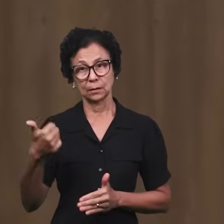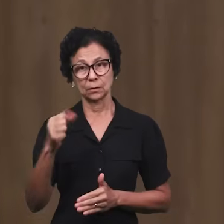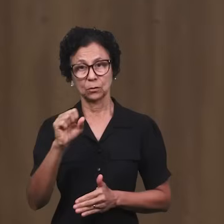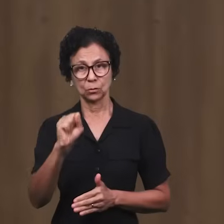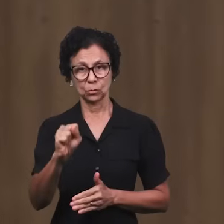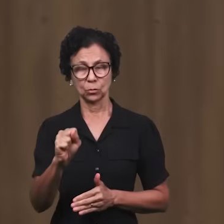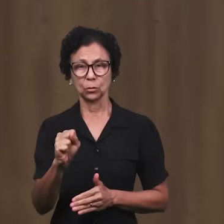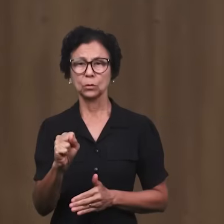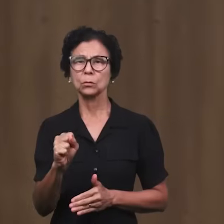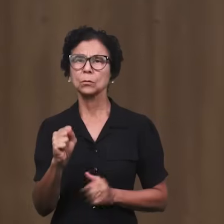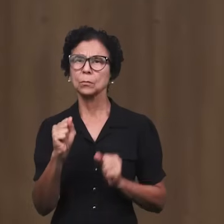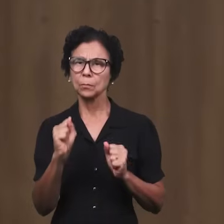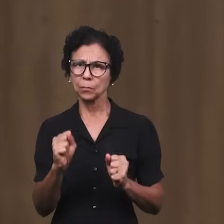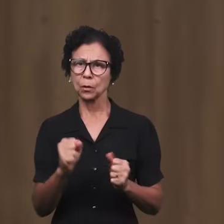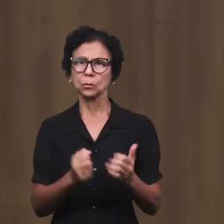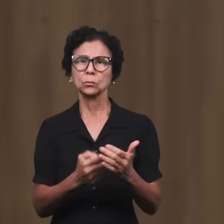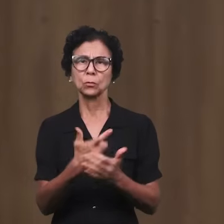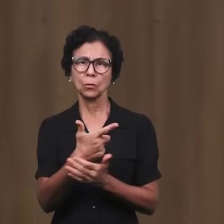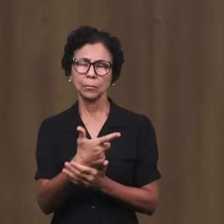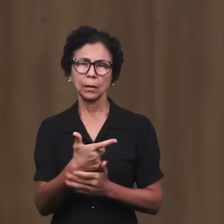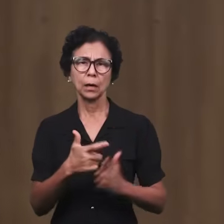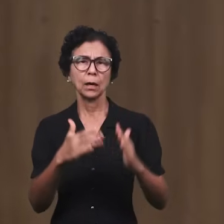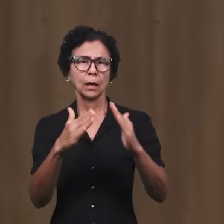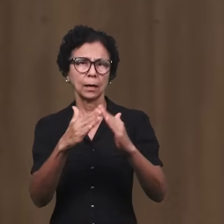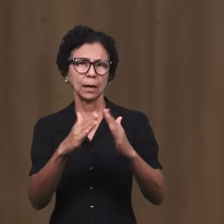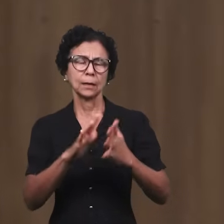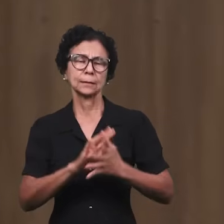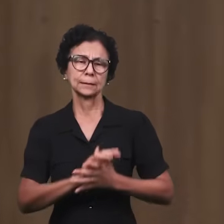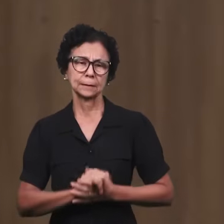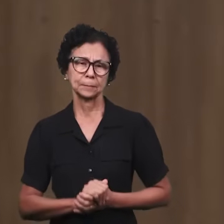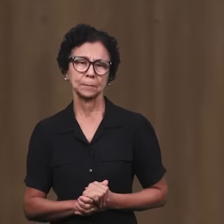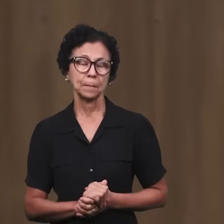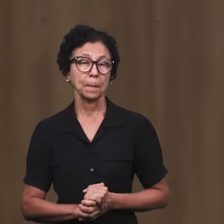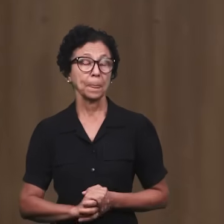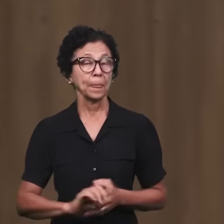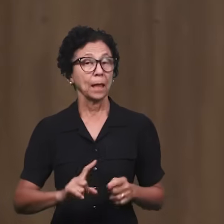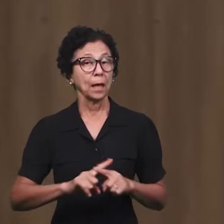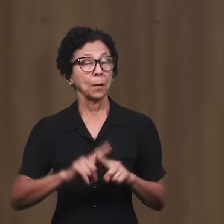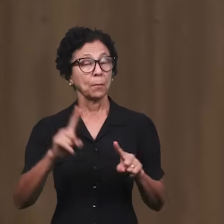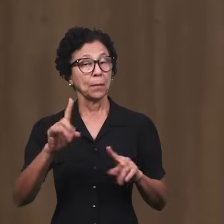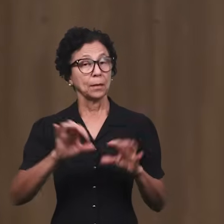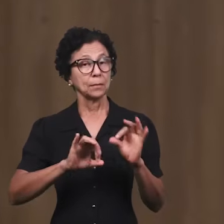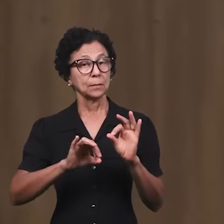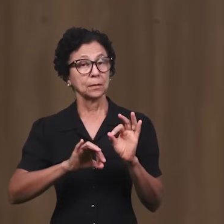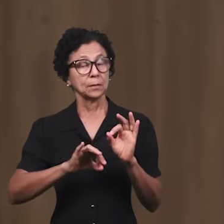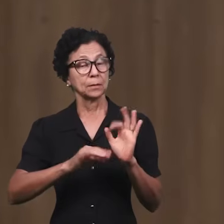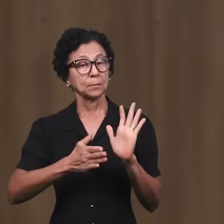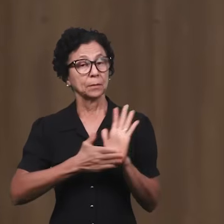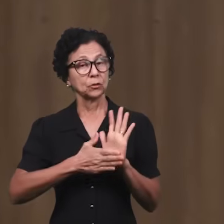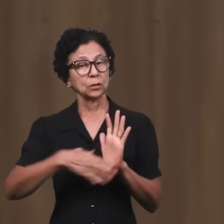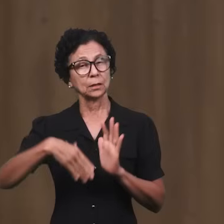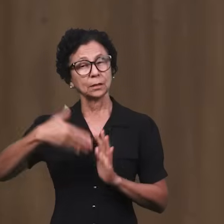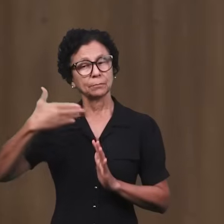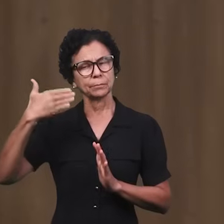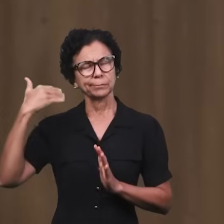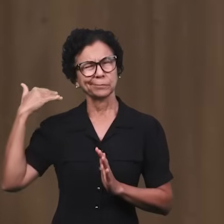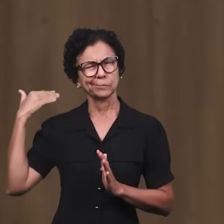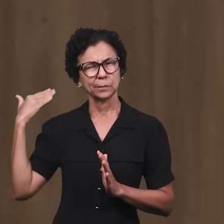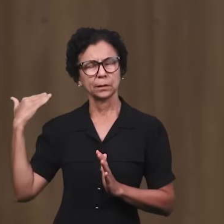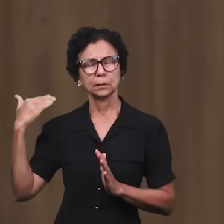básica. Mas esse planejamento, ele já começa bem cedo, né? Então, com 18 anos, você já